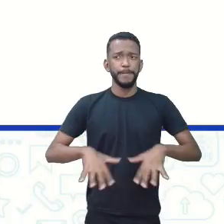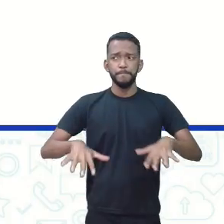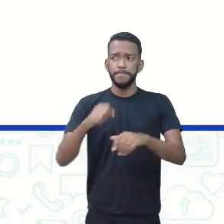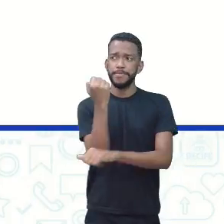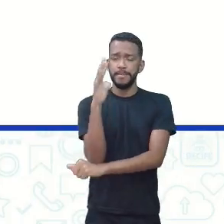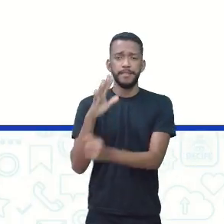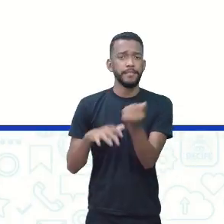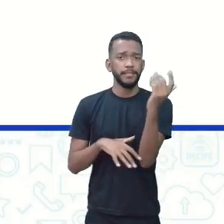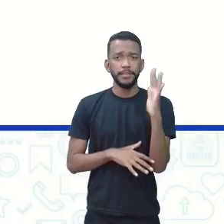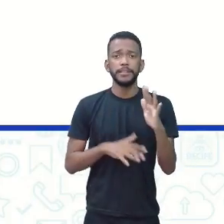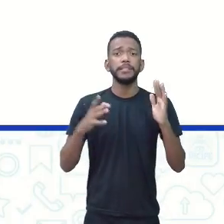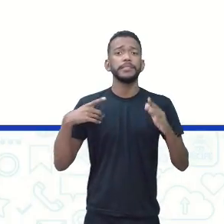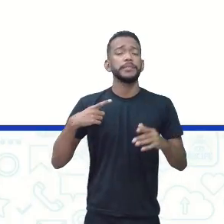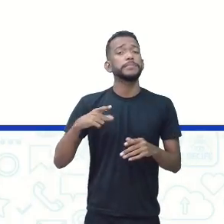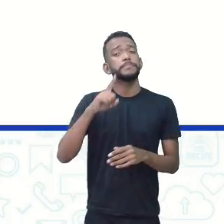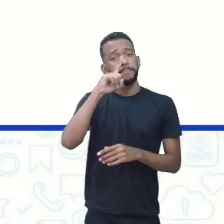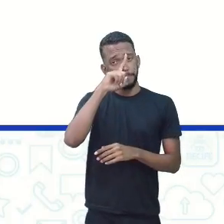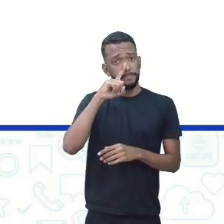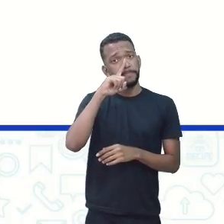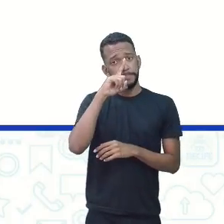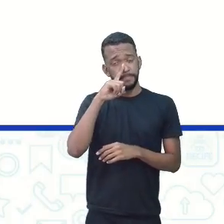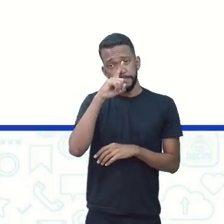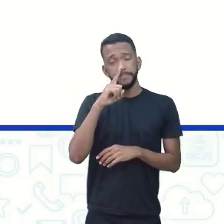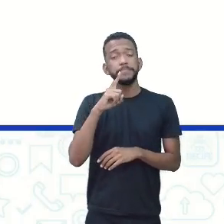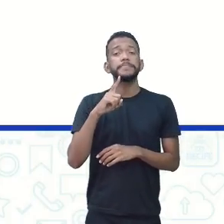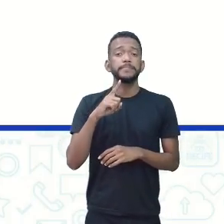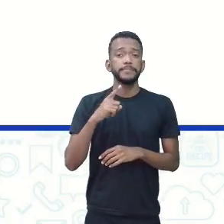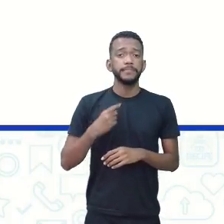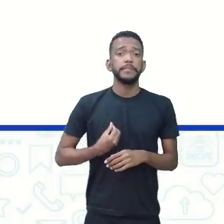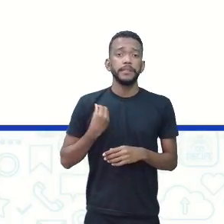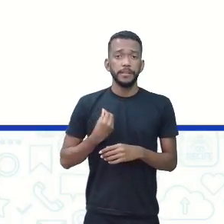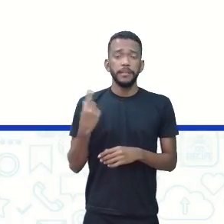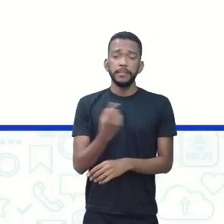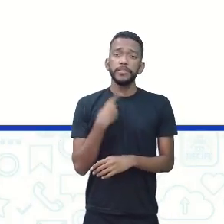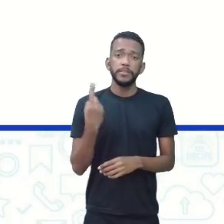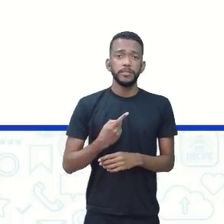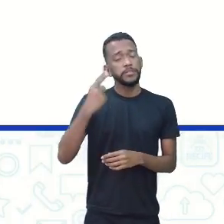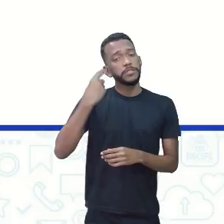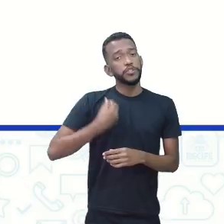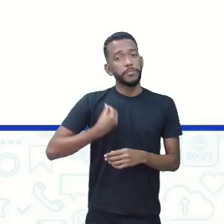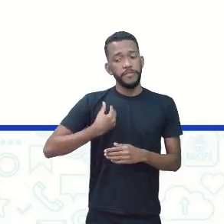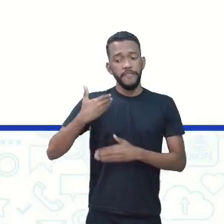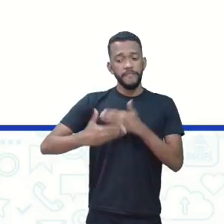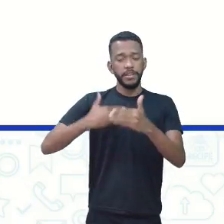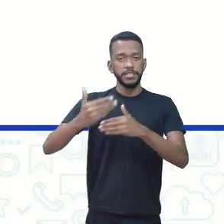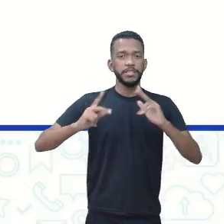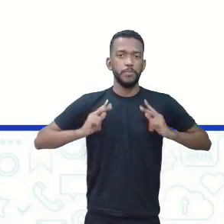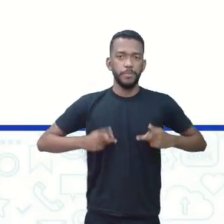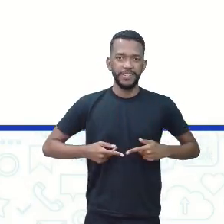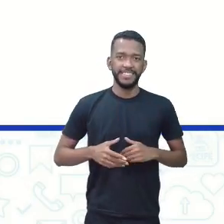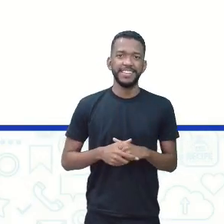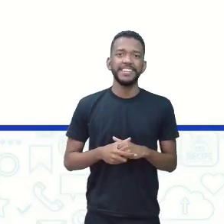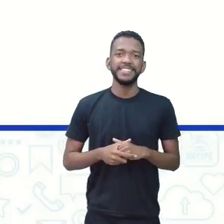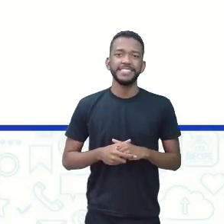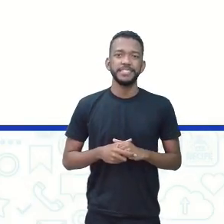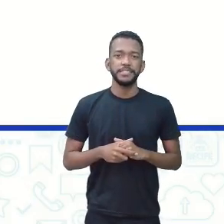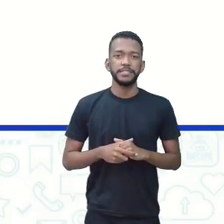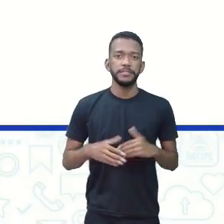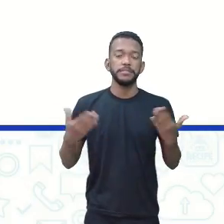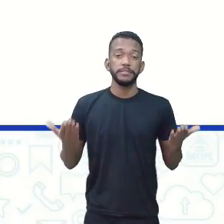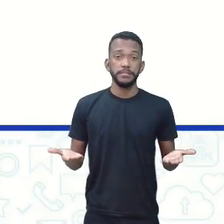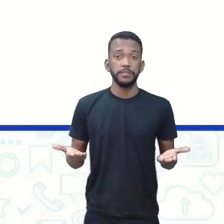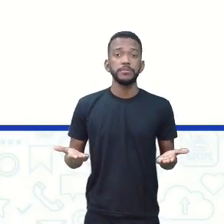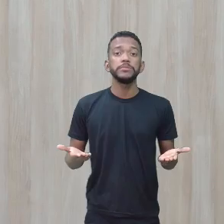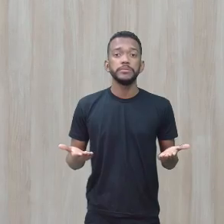ambiente, colocando em risco o bem-estar e a própria sobrevivência da humanidade, certo? Então, era o que eu estava falando para